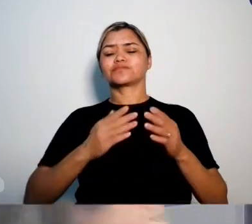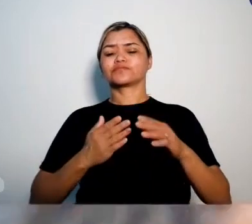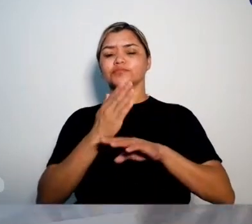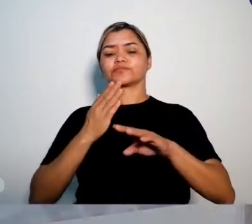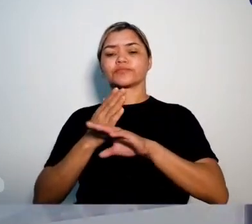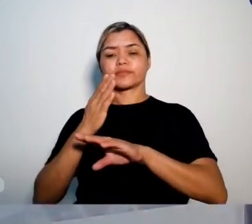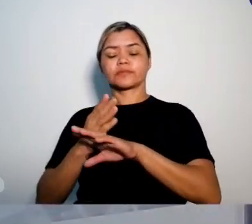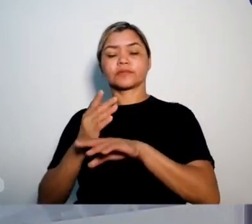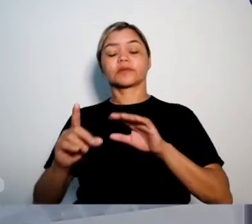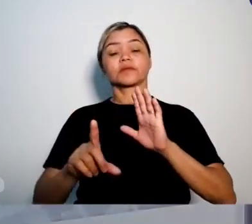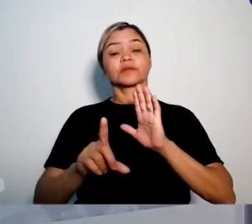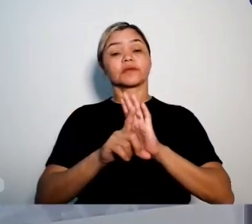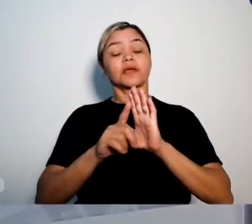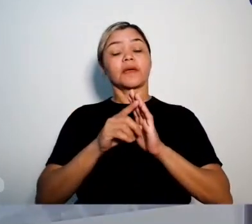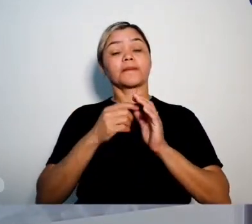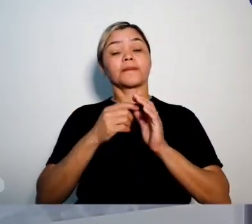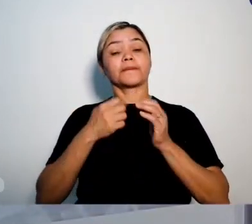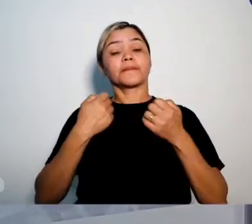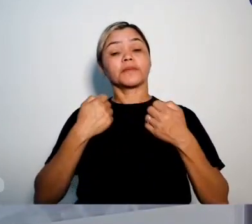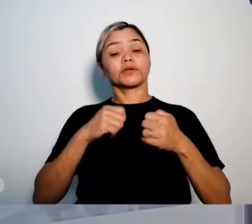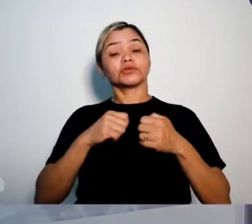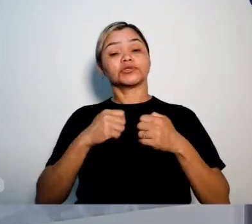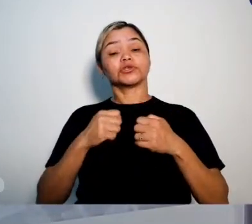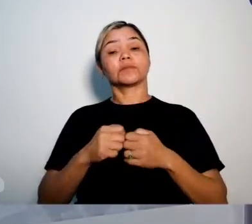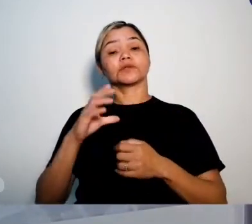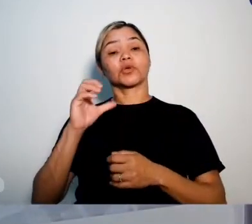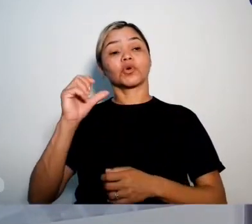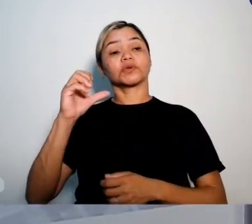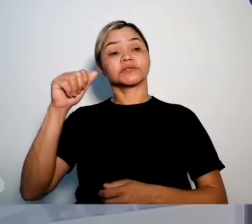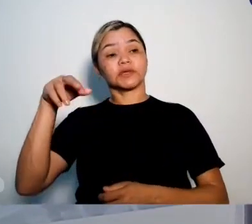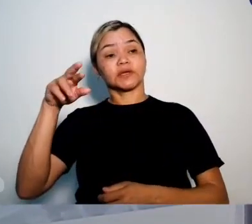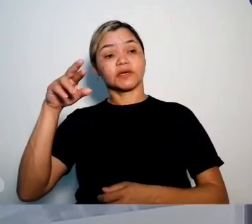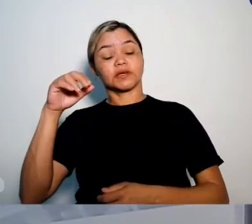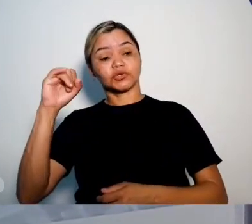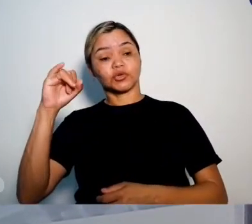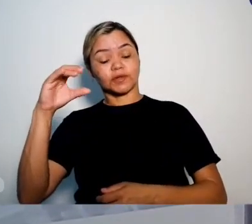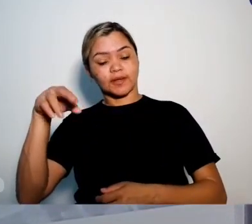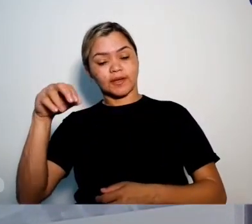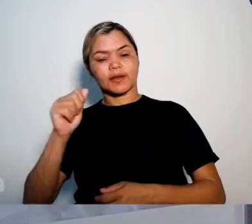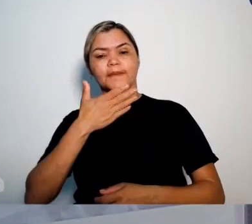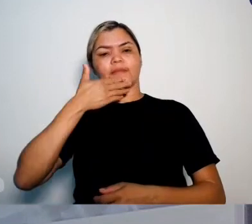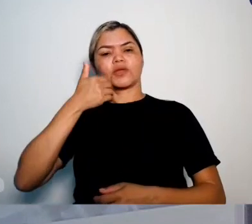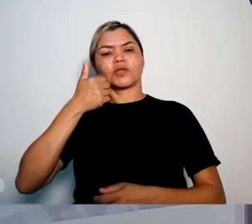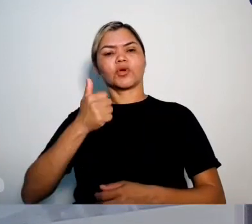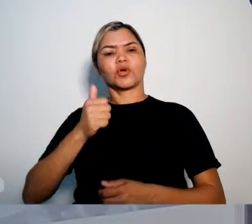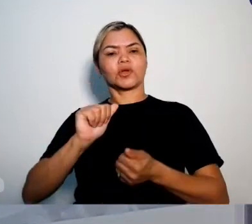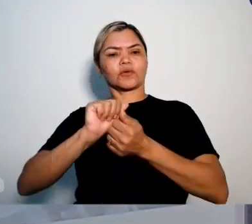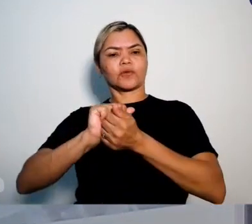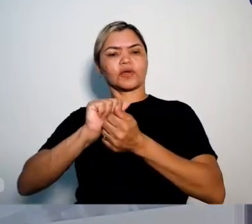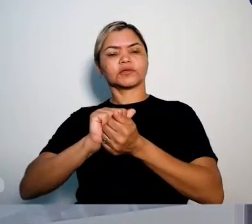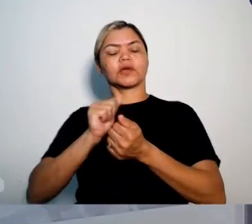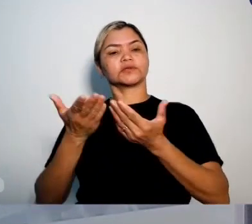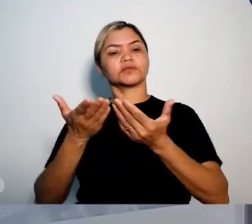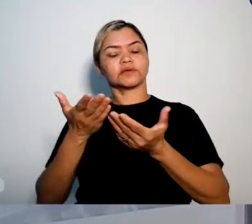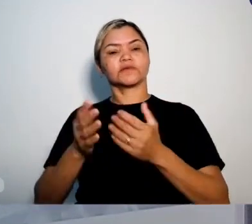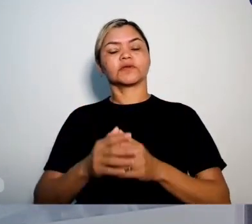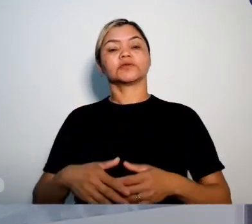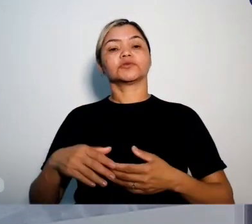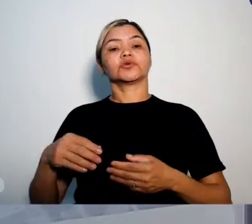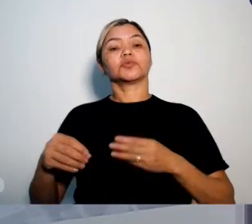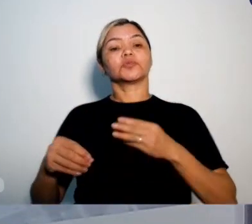Leis, pedindo para essas concessionárias melhor o serviço prestado no município de Botucatu, como, por